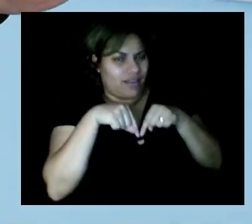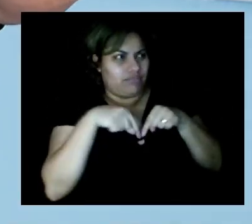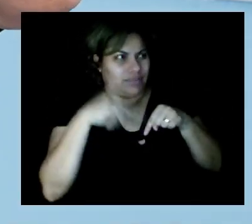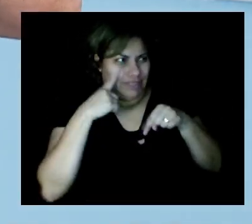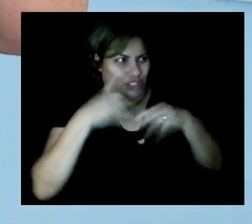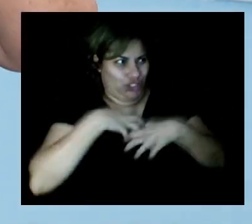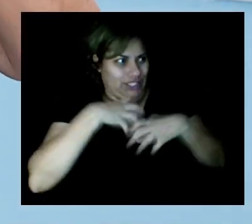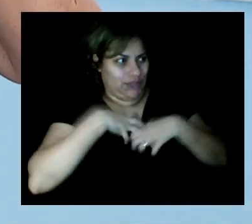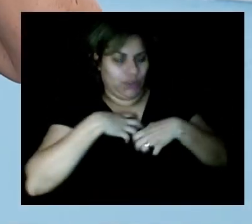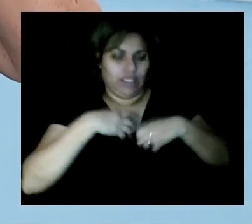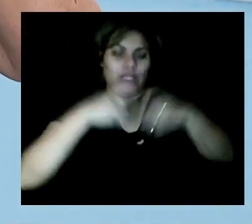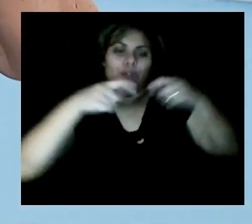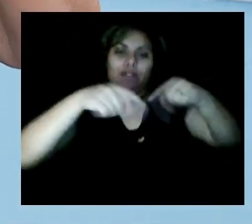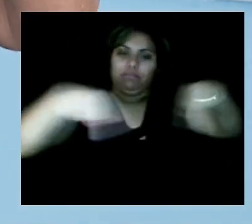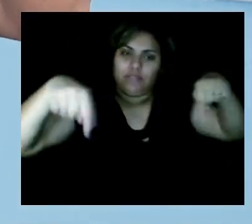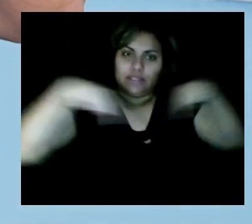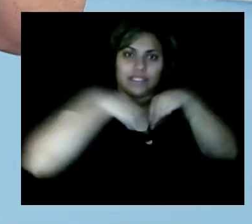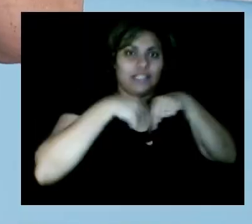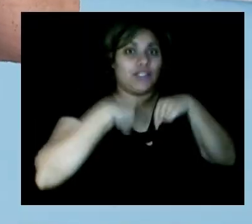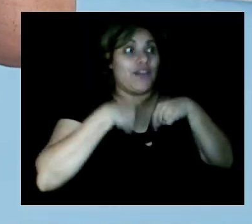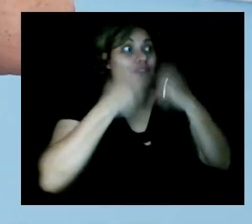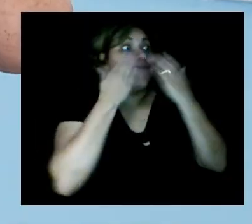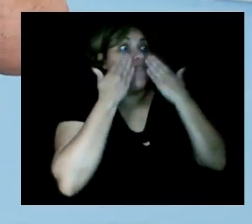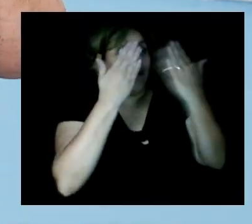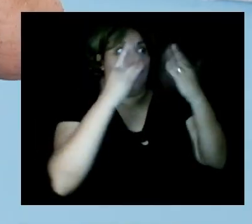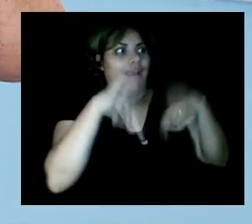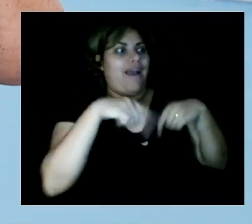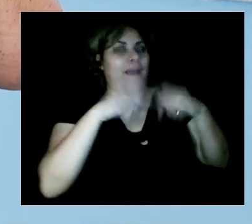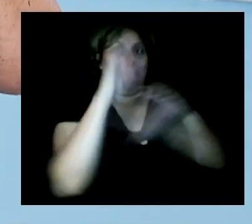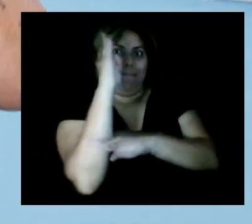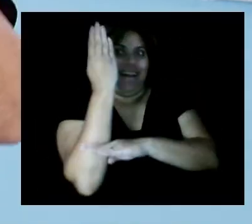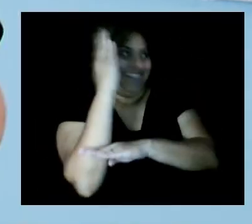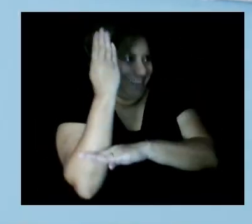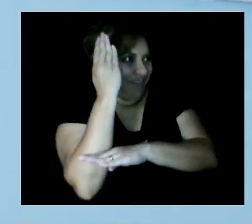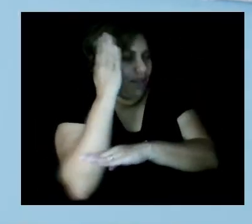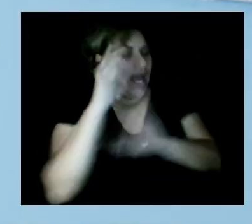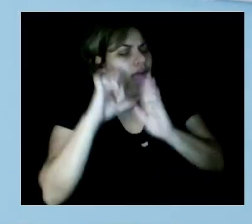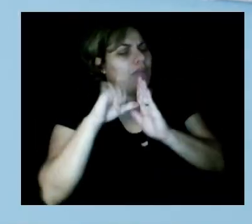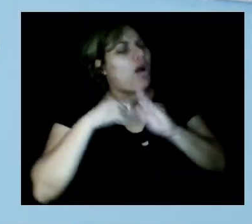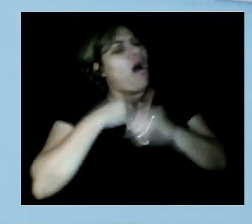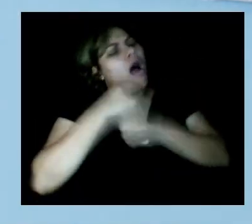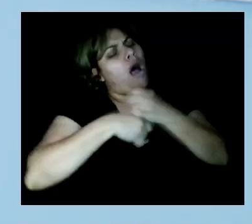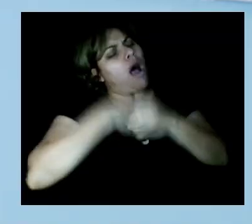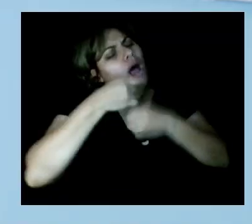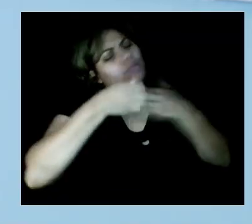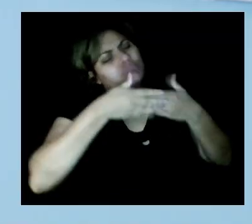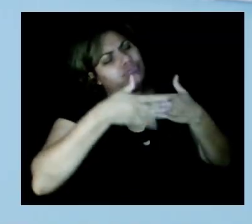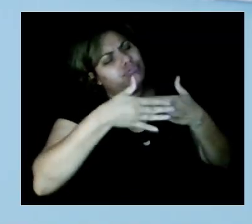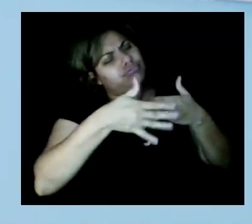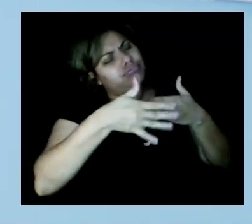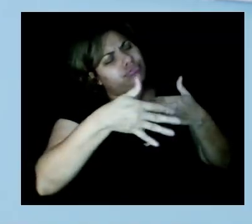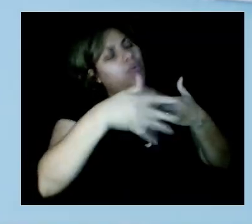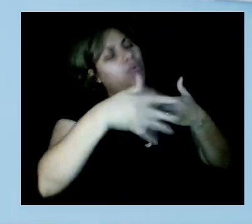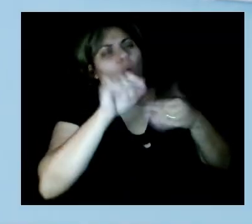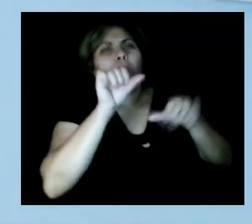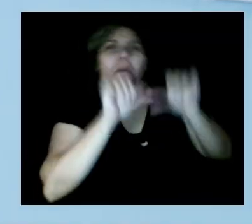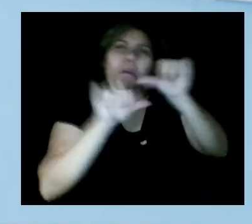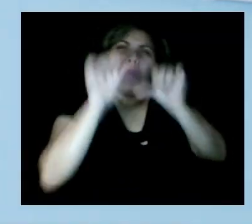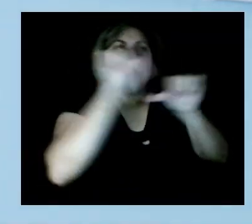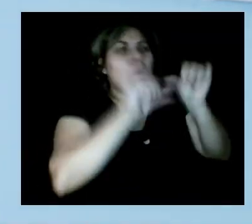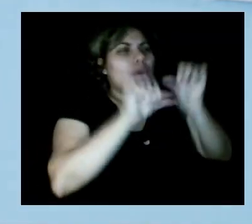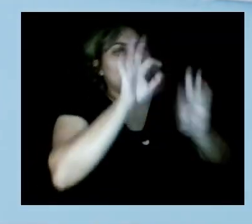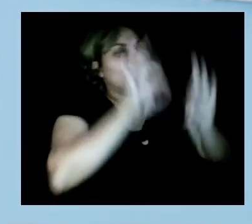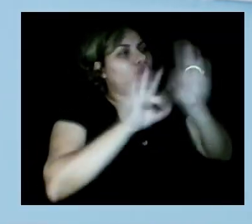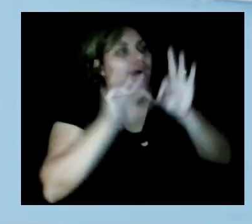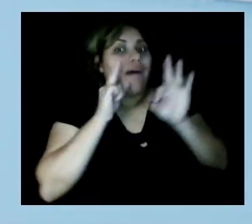frente, que era de madeira. Depois, com o passar dos anos, que foram fazendo os convênios,